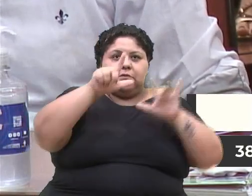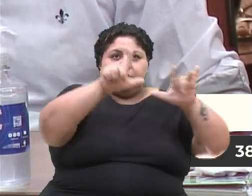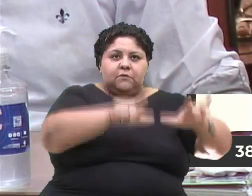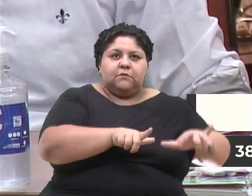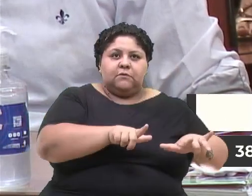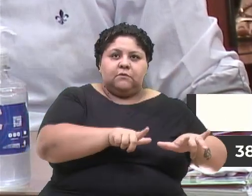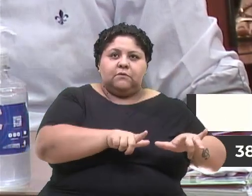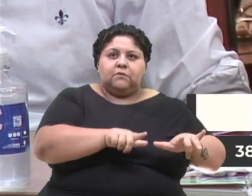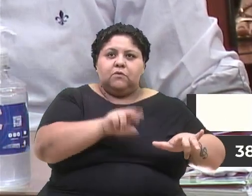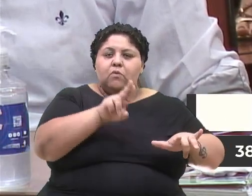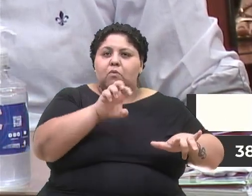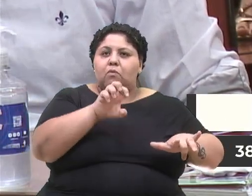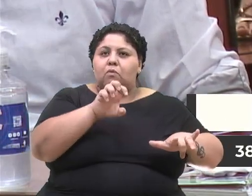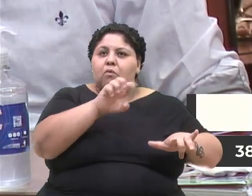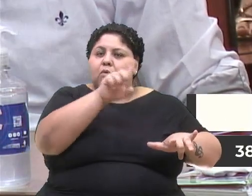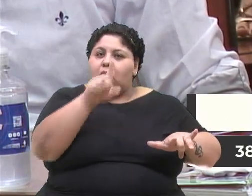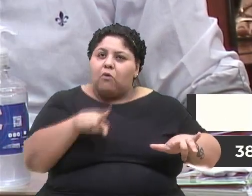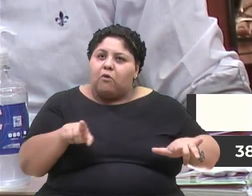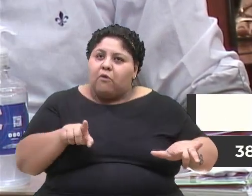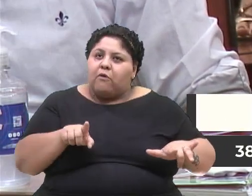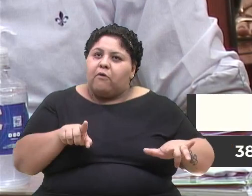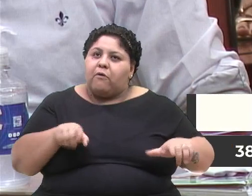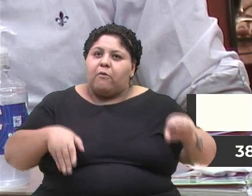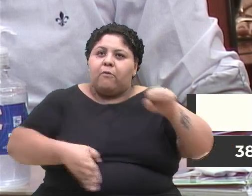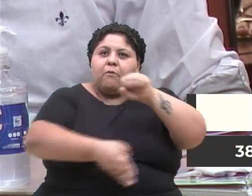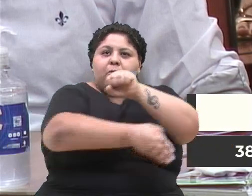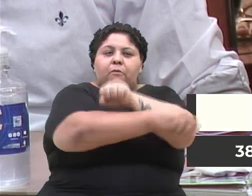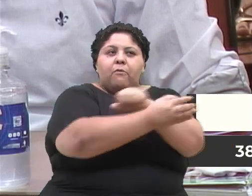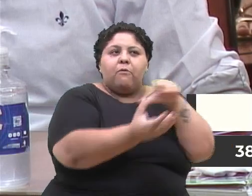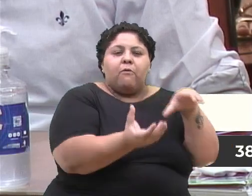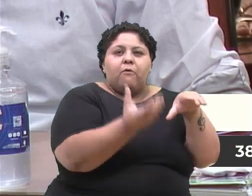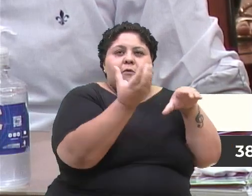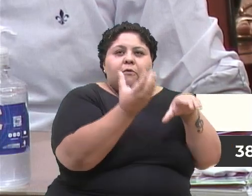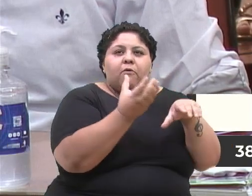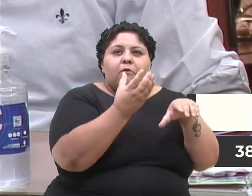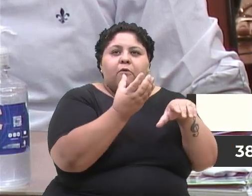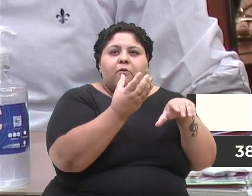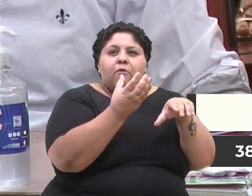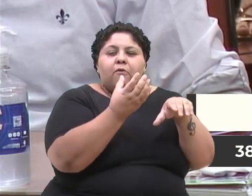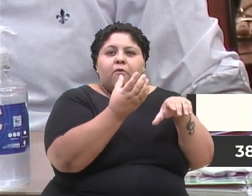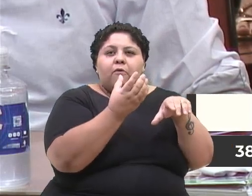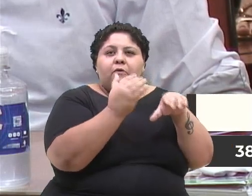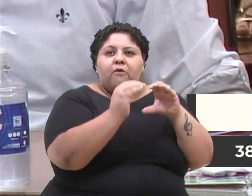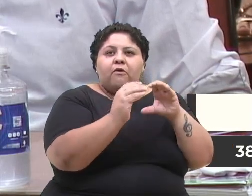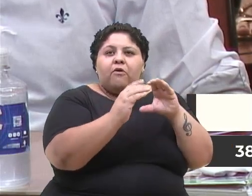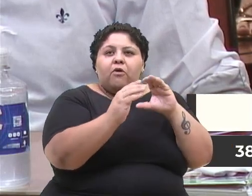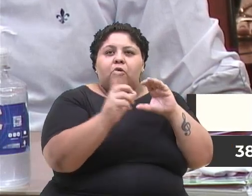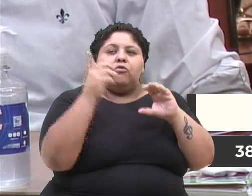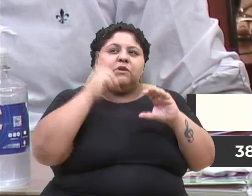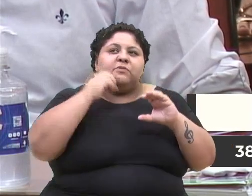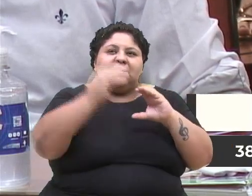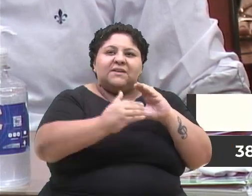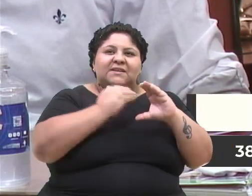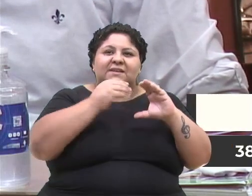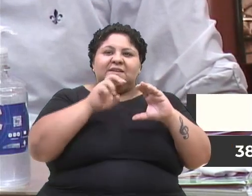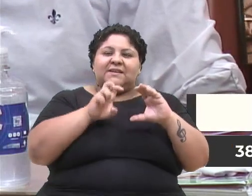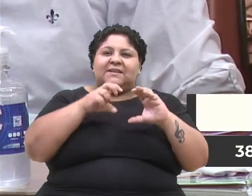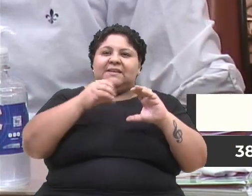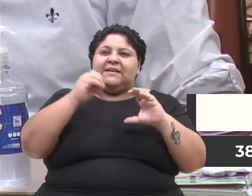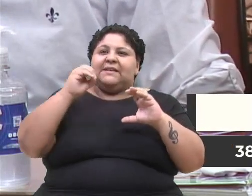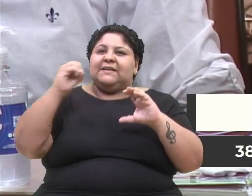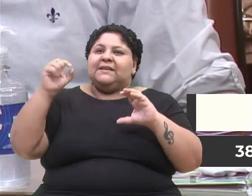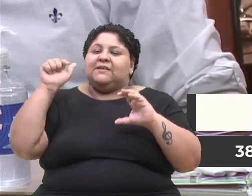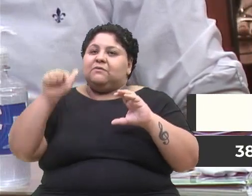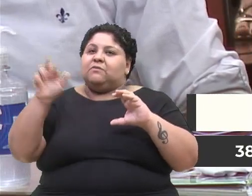o ex, fui para Brasília, o deputado Afonso Mota destinou 500 mil para Caxias do Sul. Ontem eu tive uma ligação do chefe de gabinete dele, que sobrou